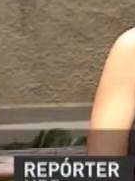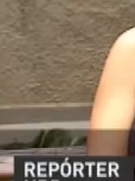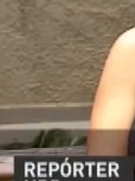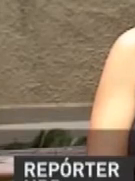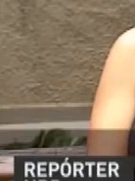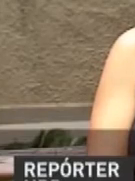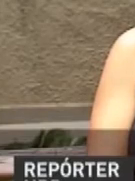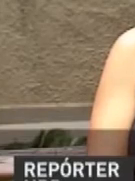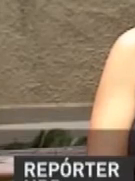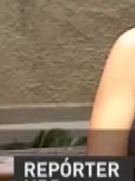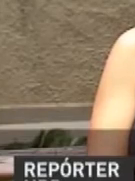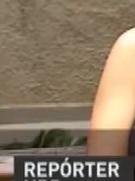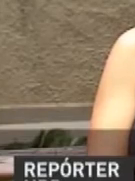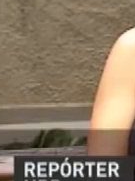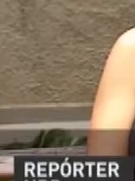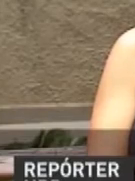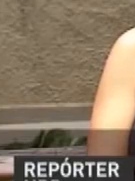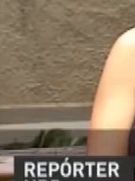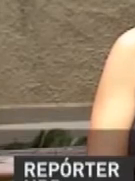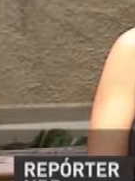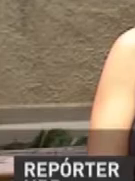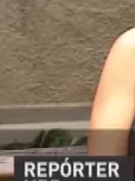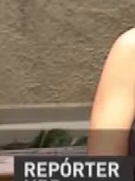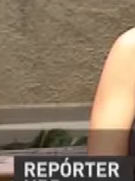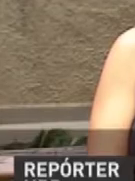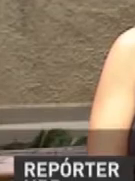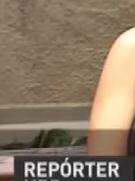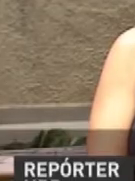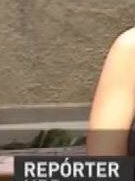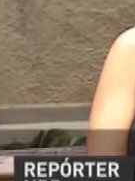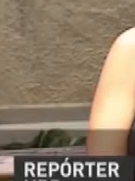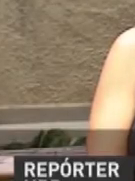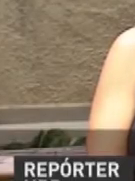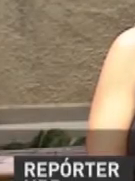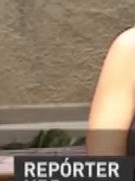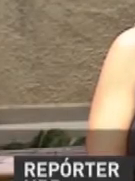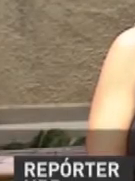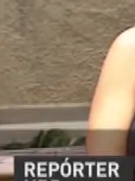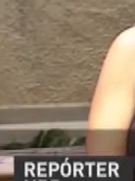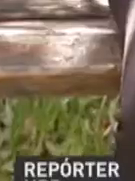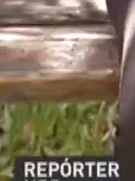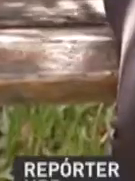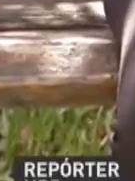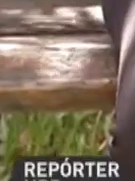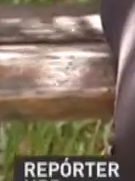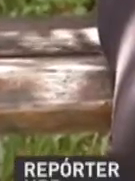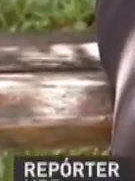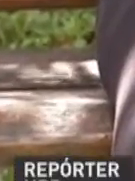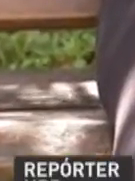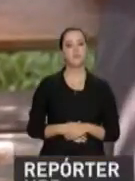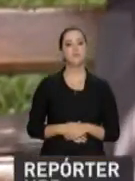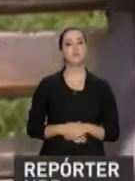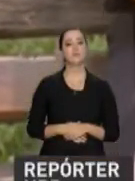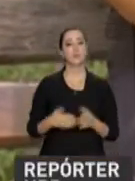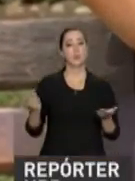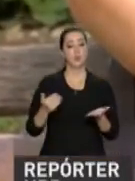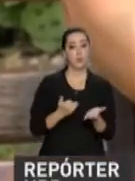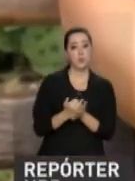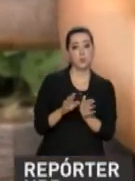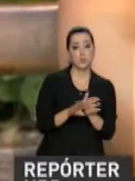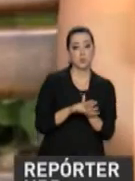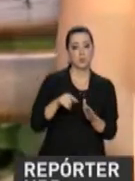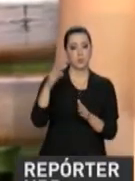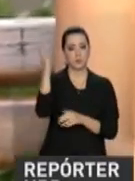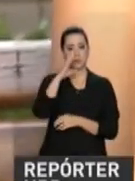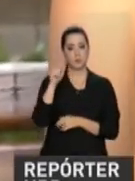no hay control de precios justos, en Venezuela no se respeta nada. Agora que conseguiu se instalar no